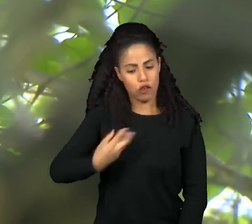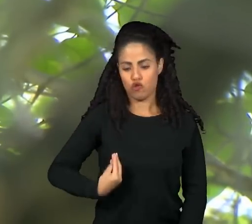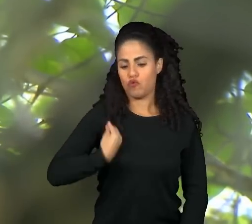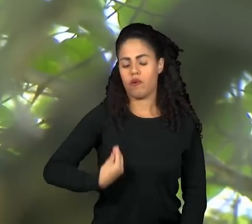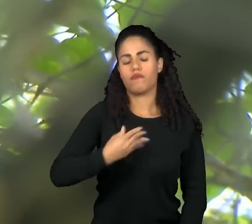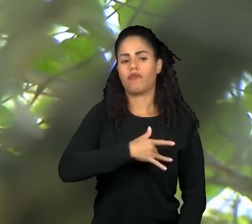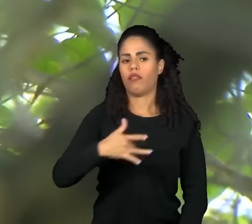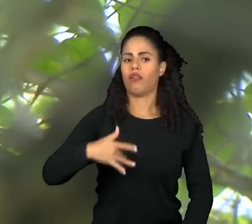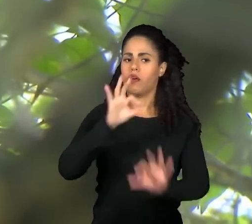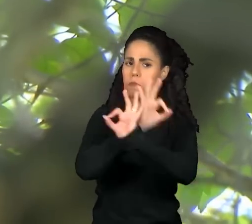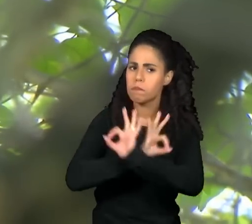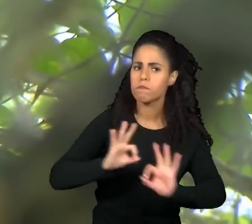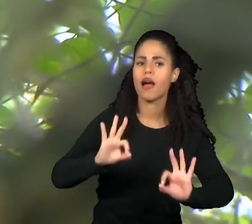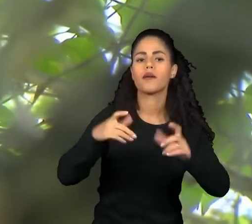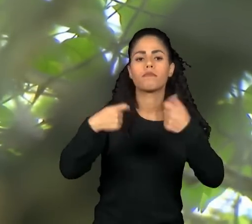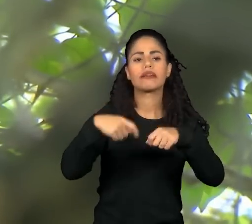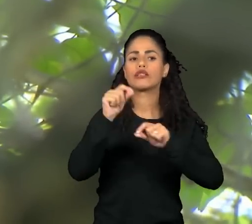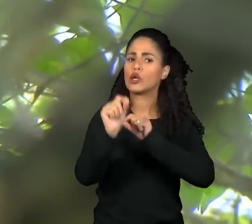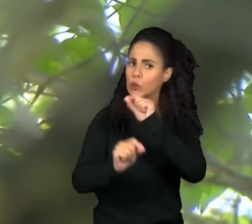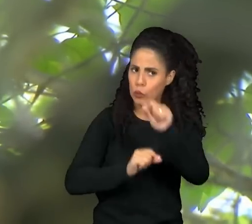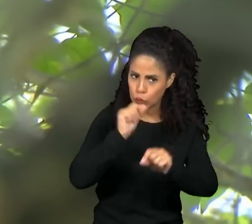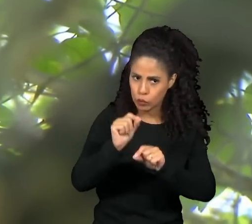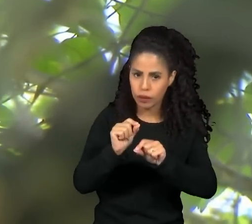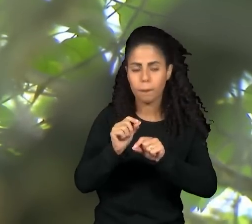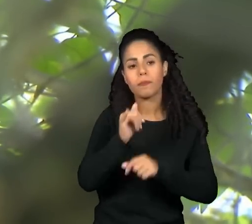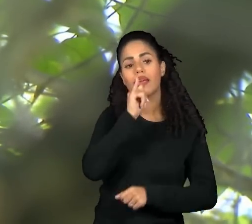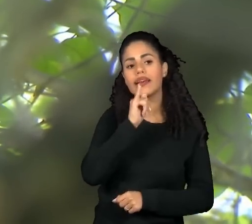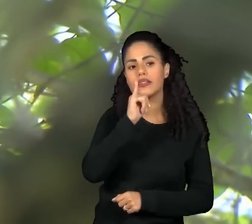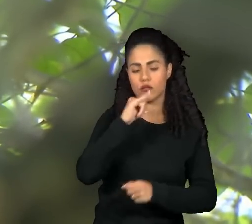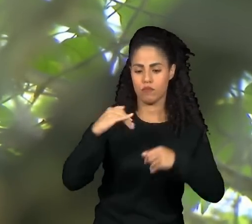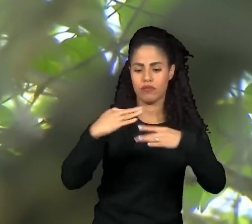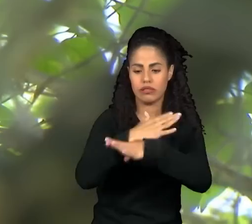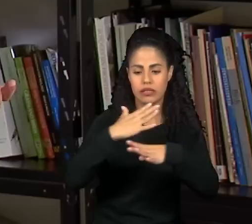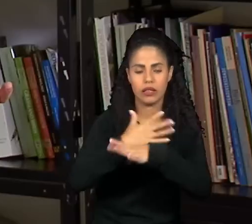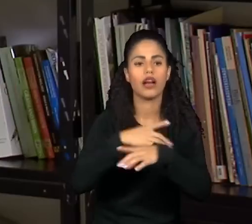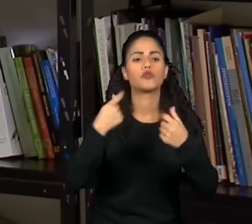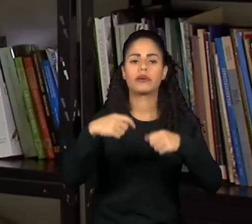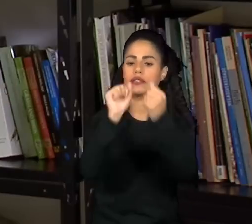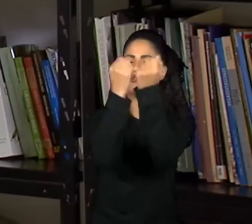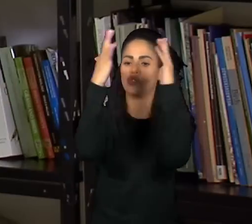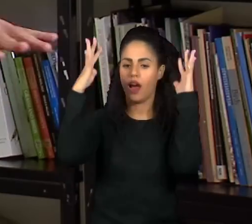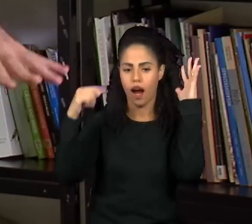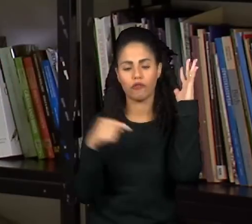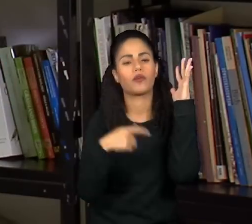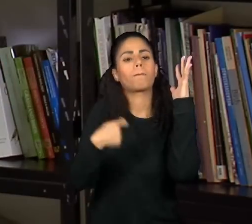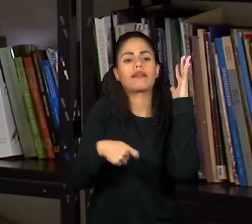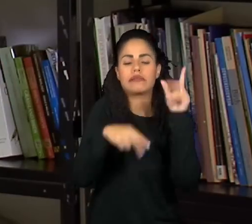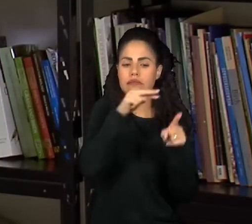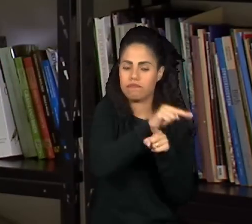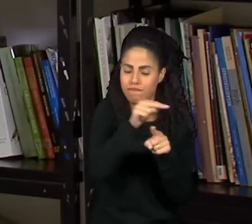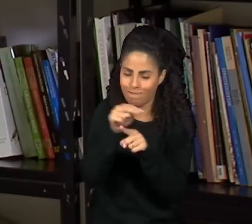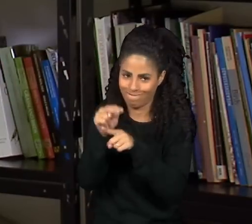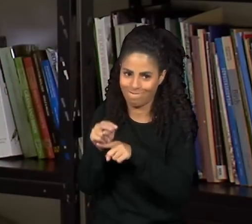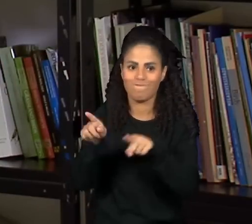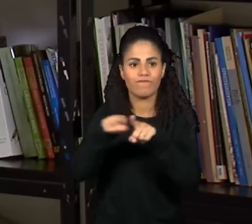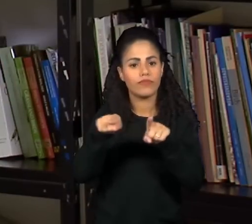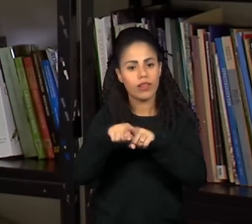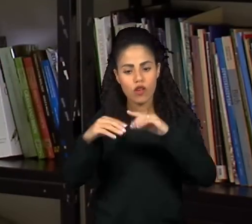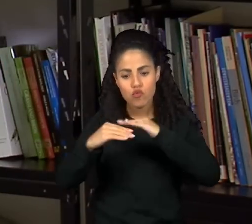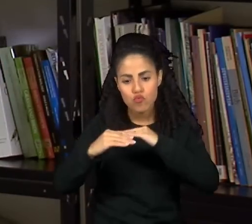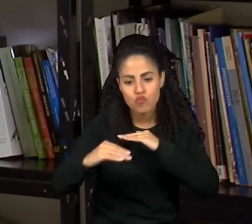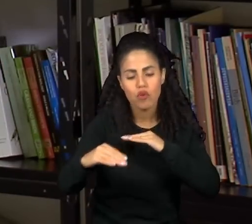precisa fazer algumas coisas. Manter, no caso de cidade, uma arborização mínima, ter um zoneamento